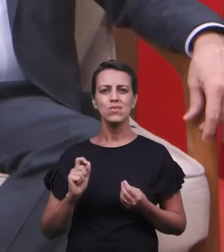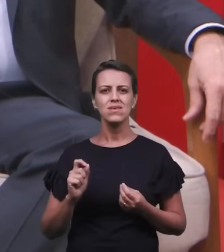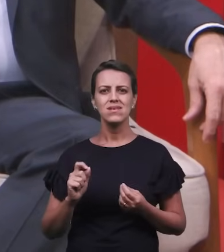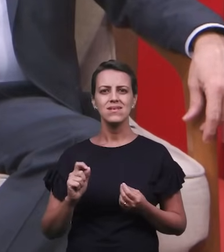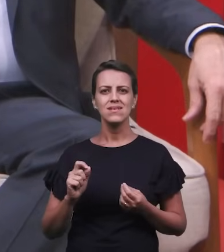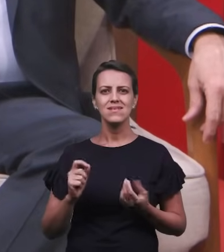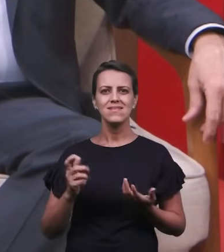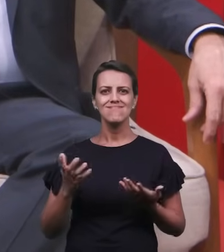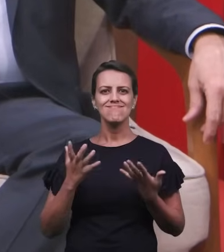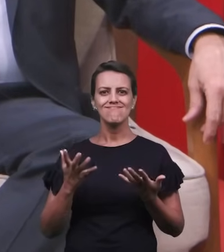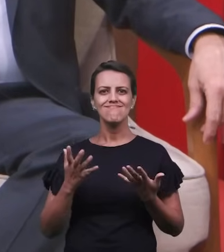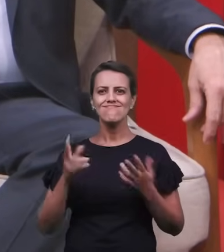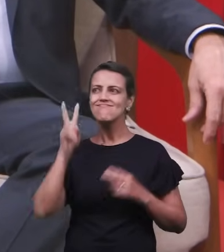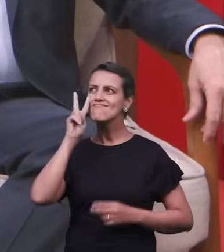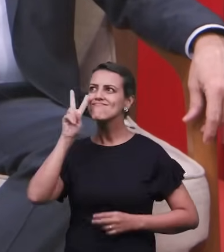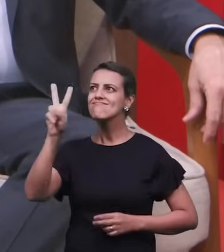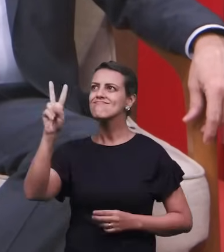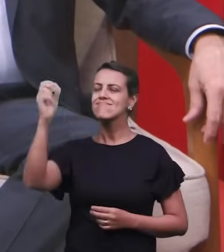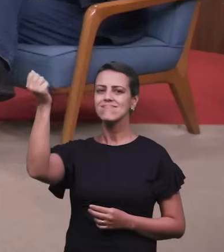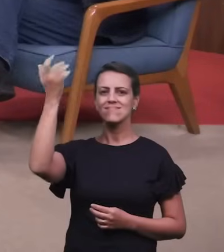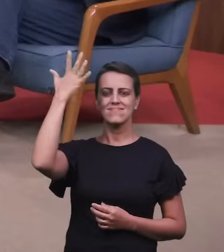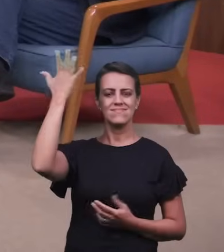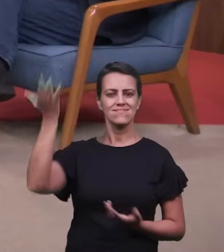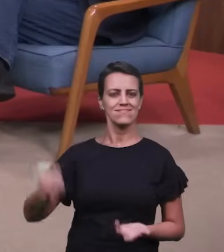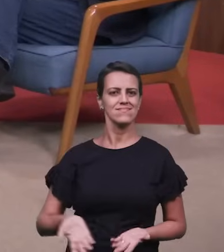aquilo o que Deus está querendo mostrar.